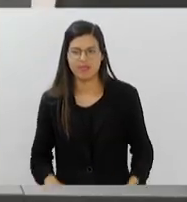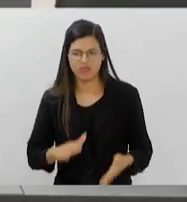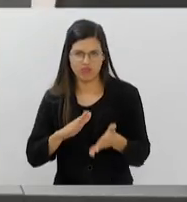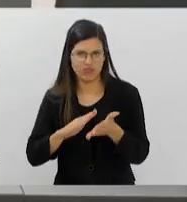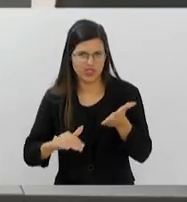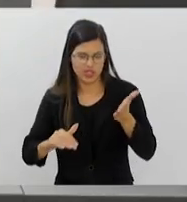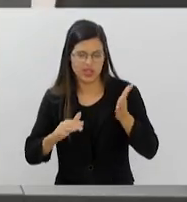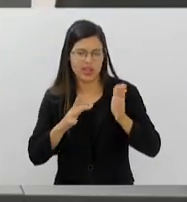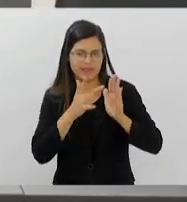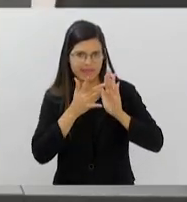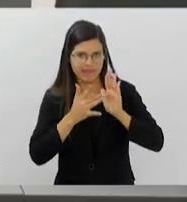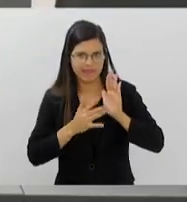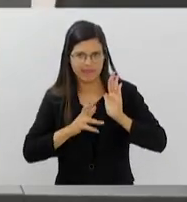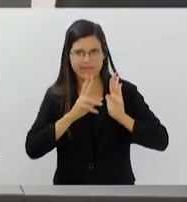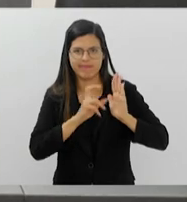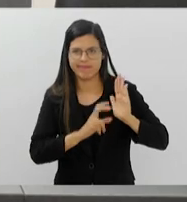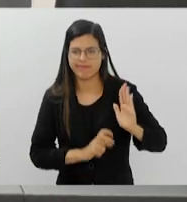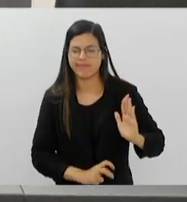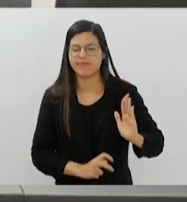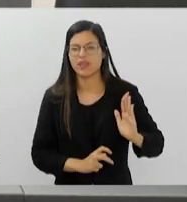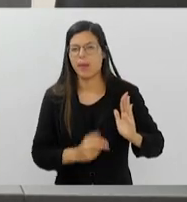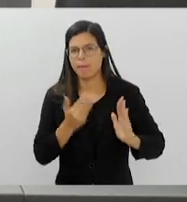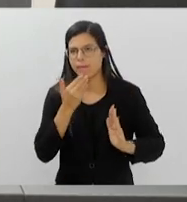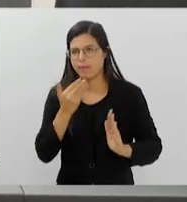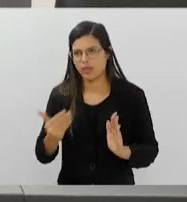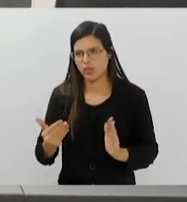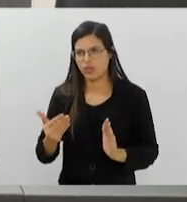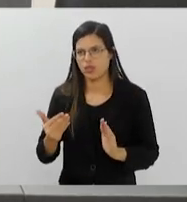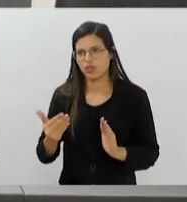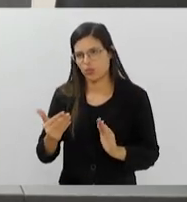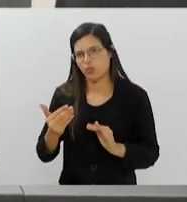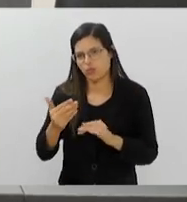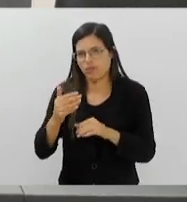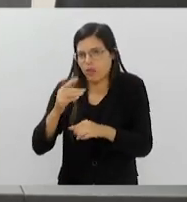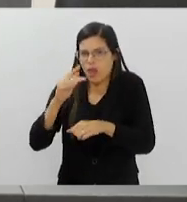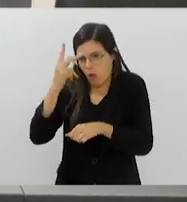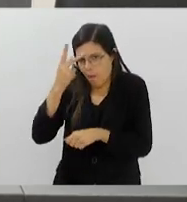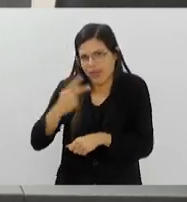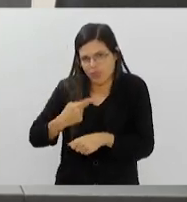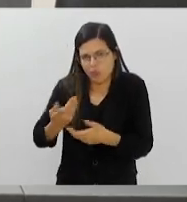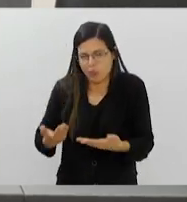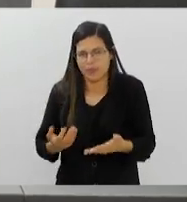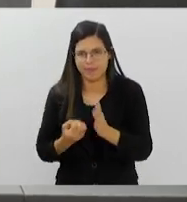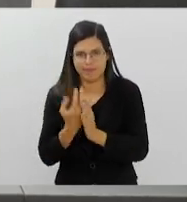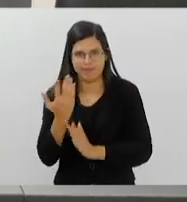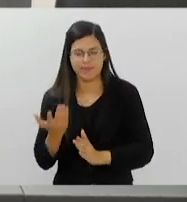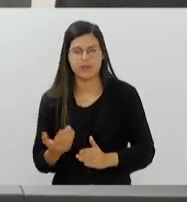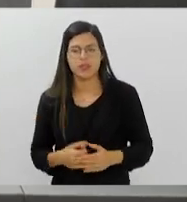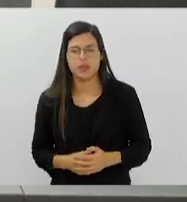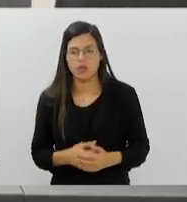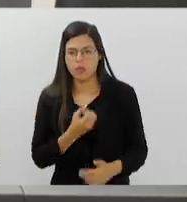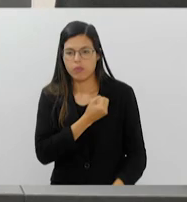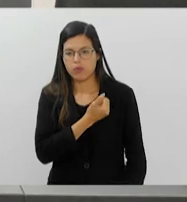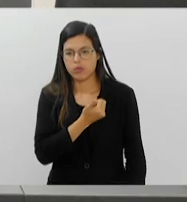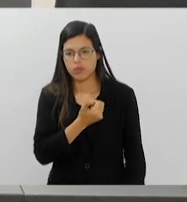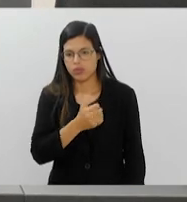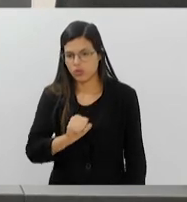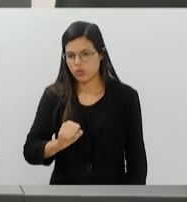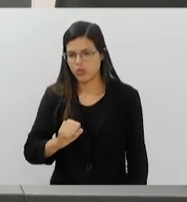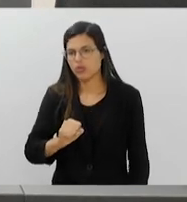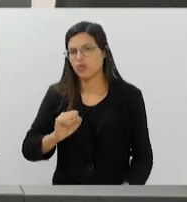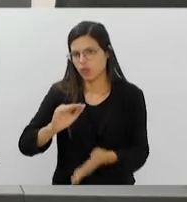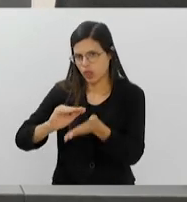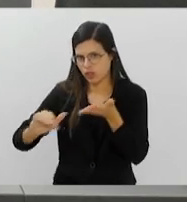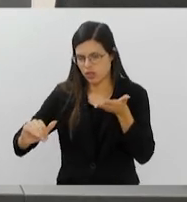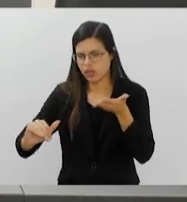de pauta a pedido do autor, que sou eu, no caso. Passo, então, ao 18 da pauta. Projeto... Ah,